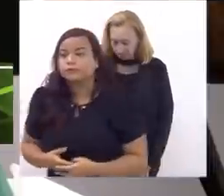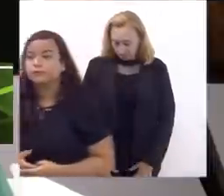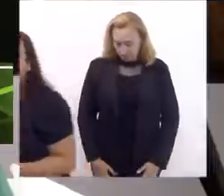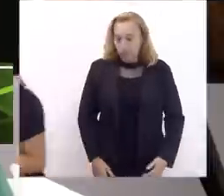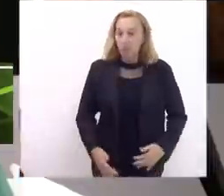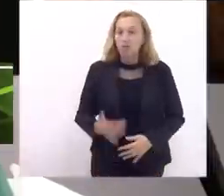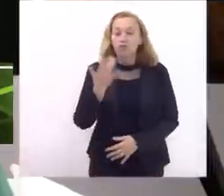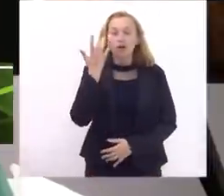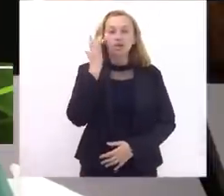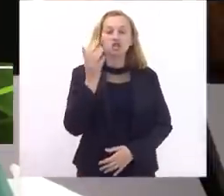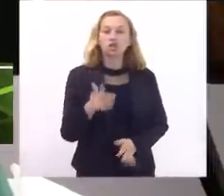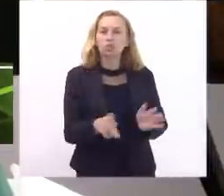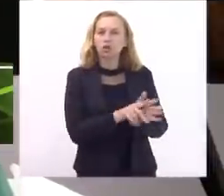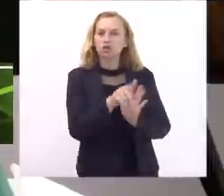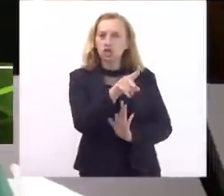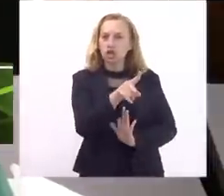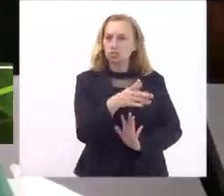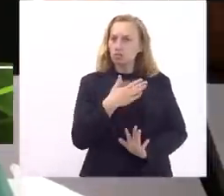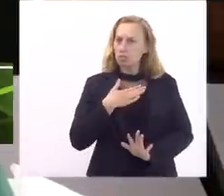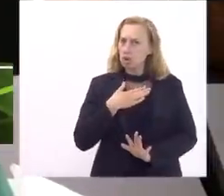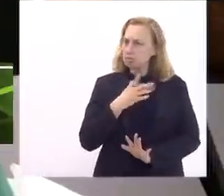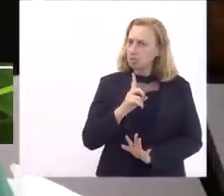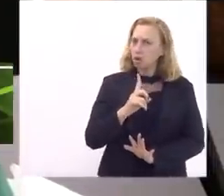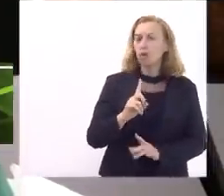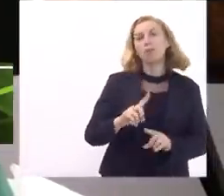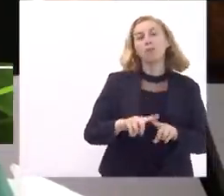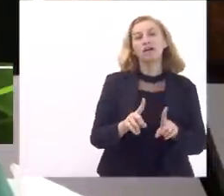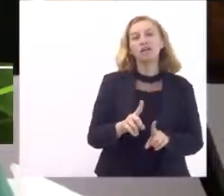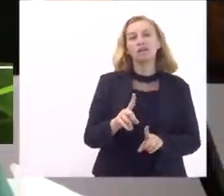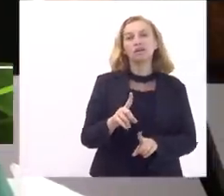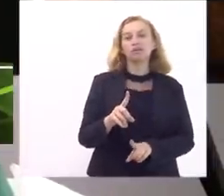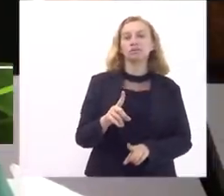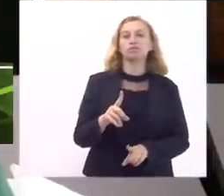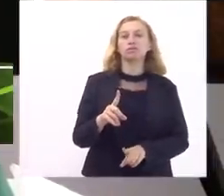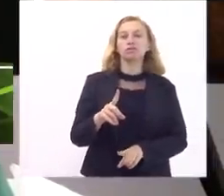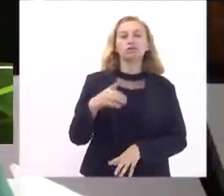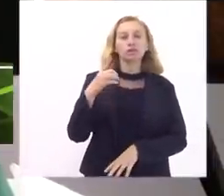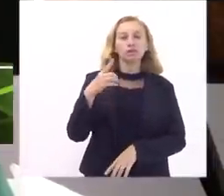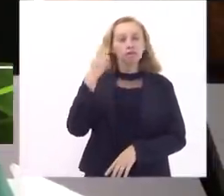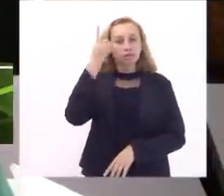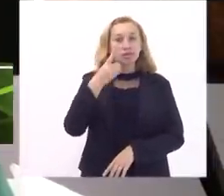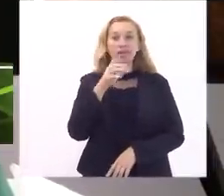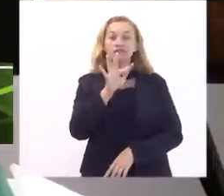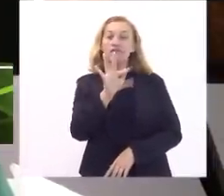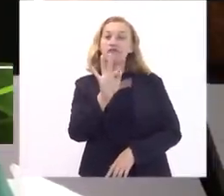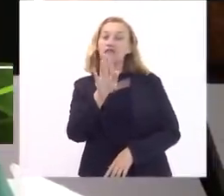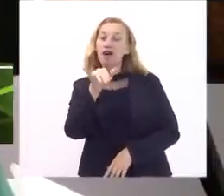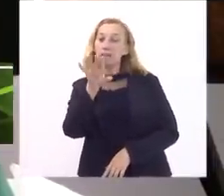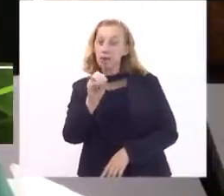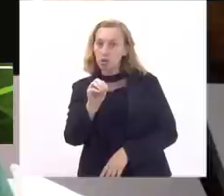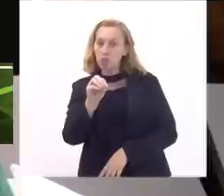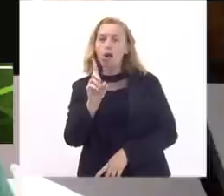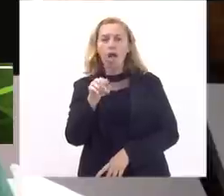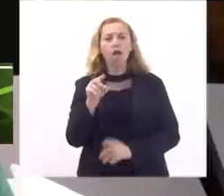projeto do deputado Fábio... Olha, o projeto não é meu, o projeto do deputado Fábio Silva. Eu acho que é um projeto